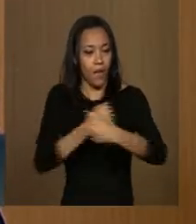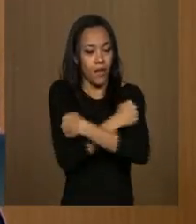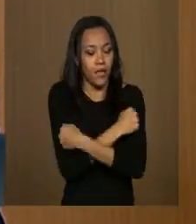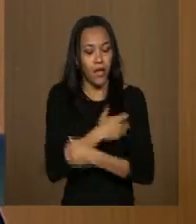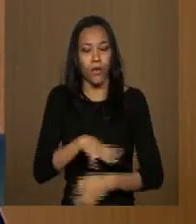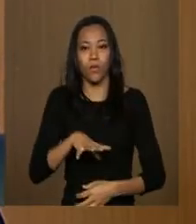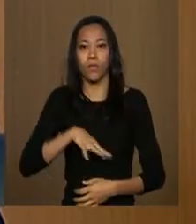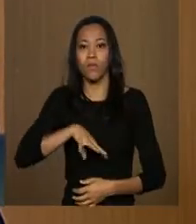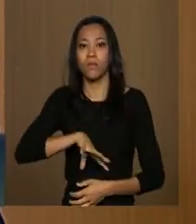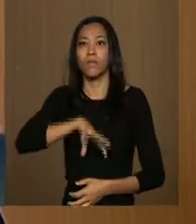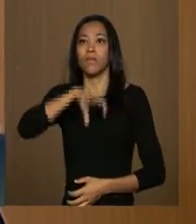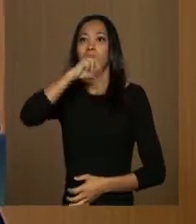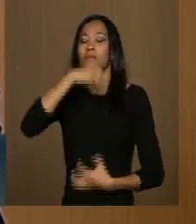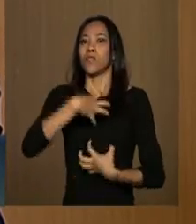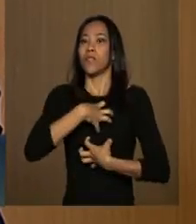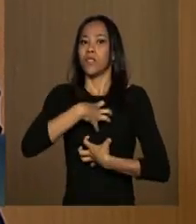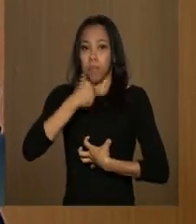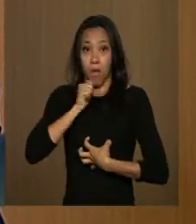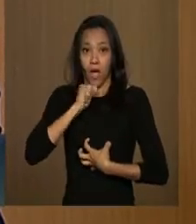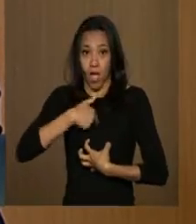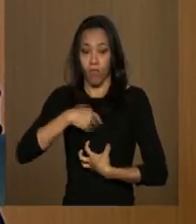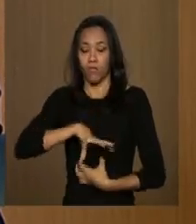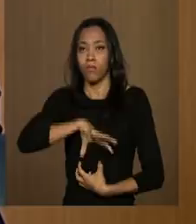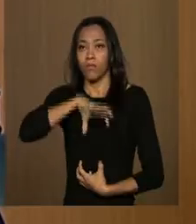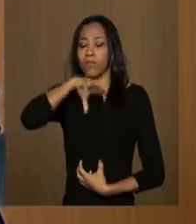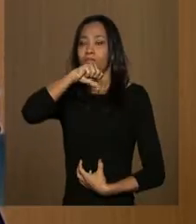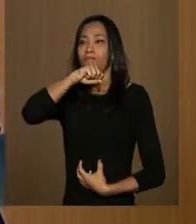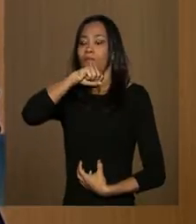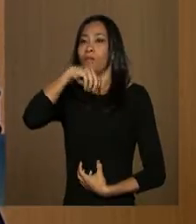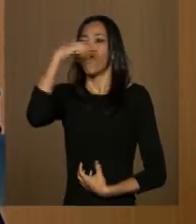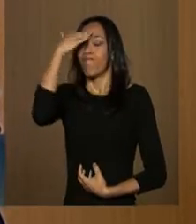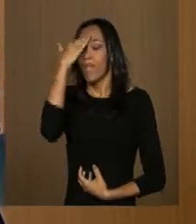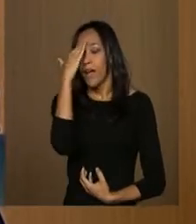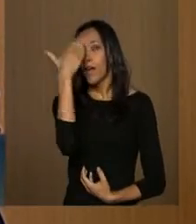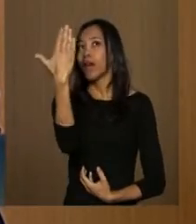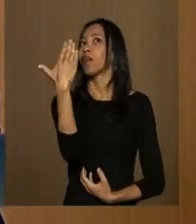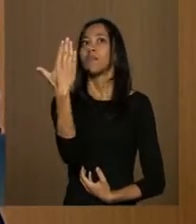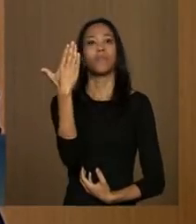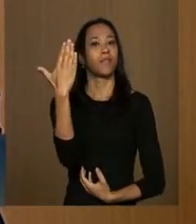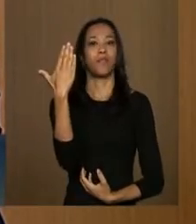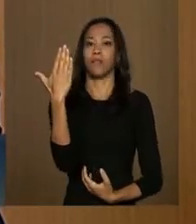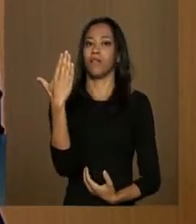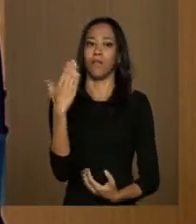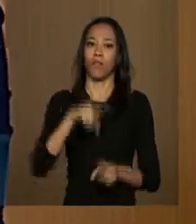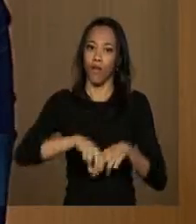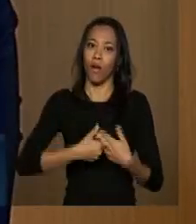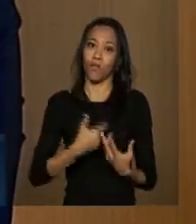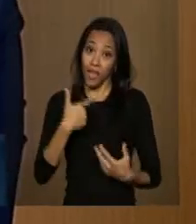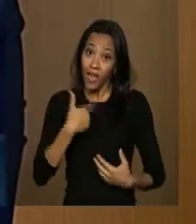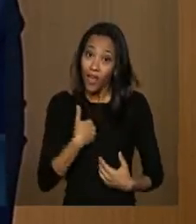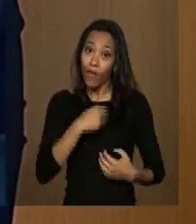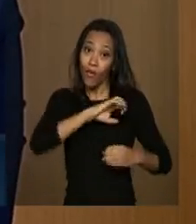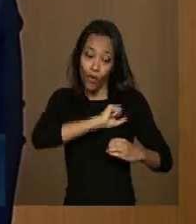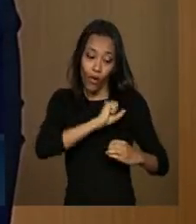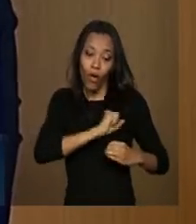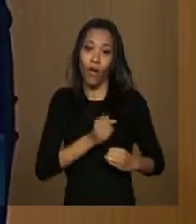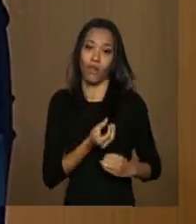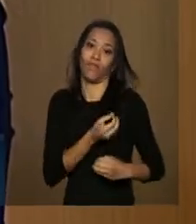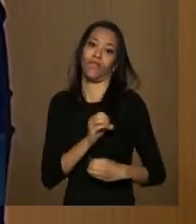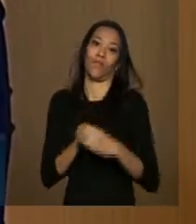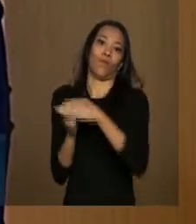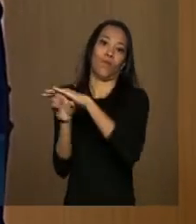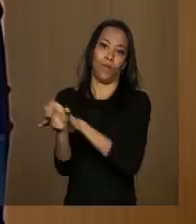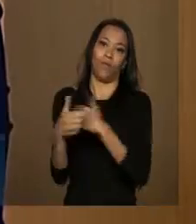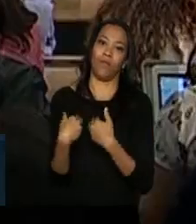profundamente e agradeci. Eu senti uma sensação de profundo agradecimento ao Dr. João Aprigio por ele